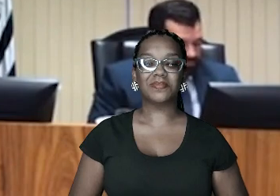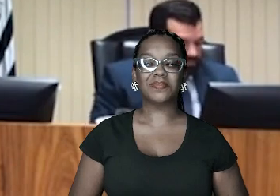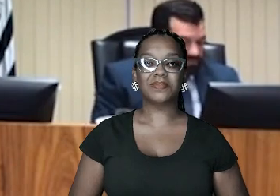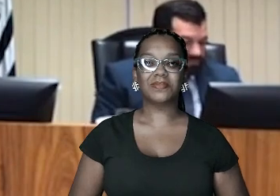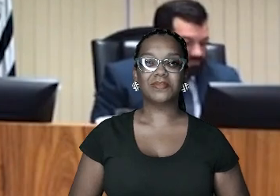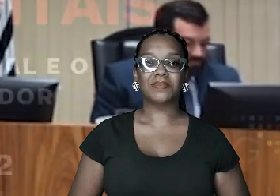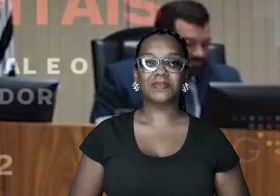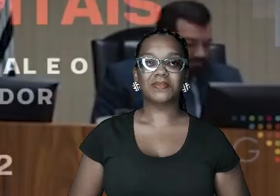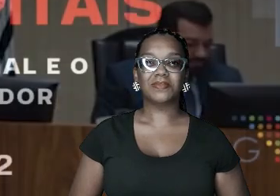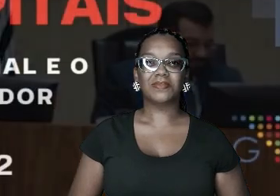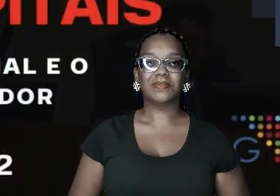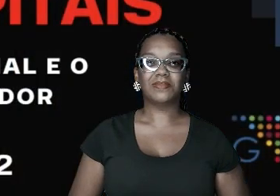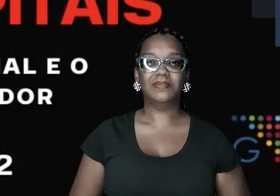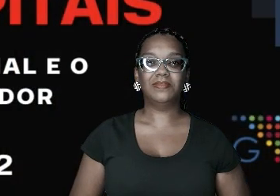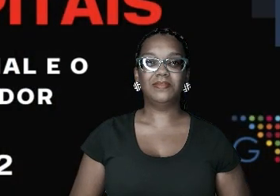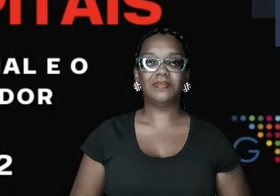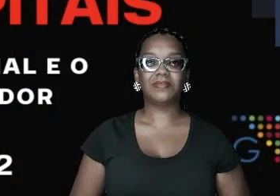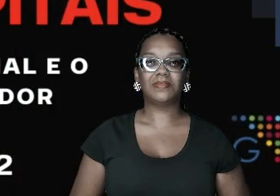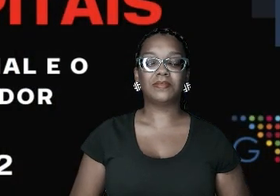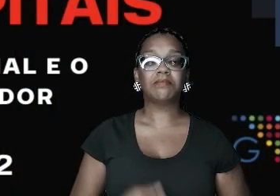eu já passo